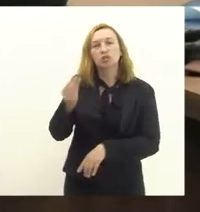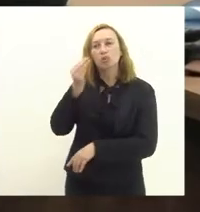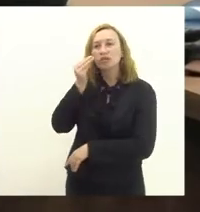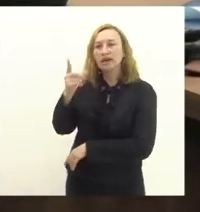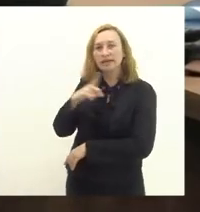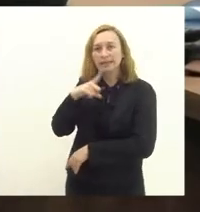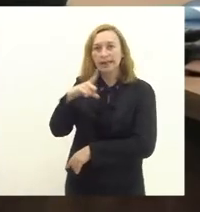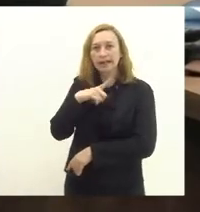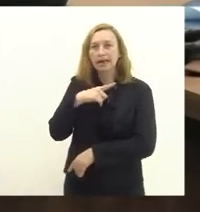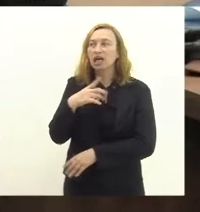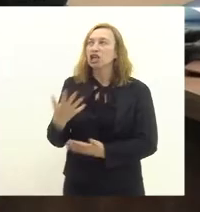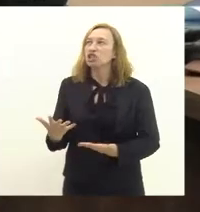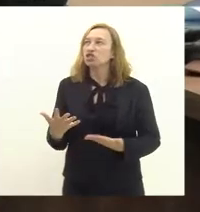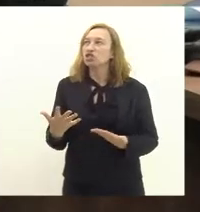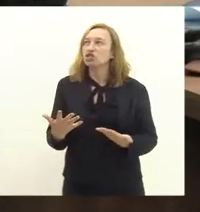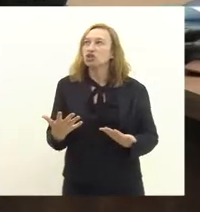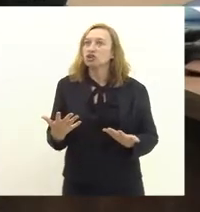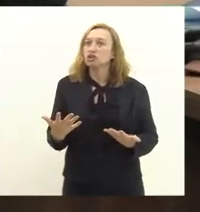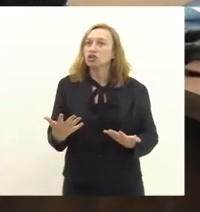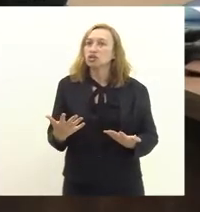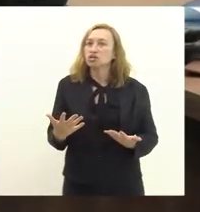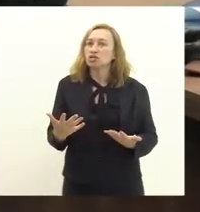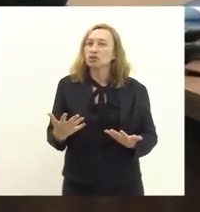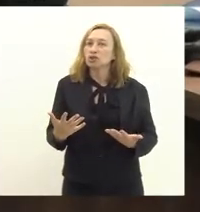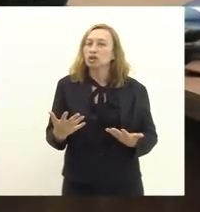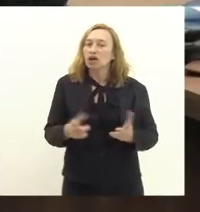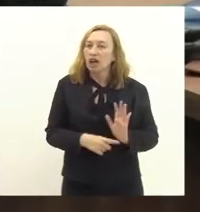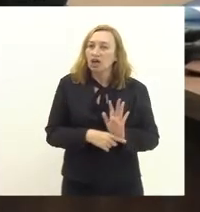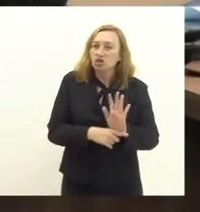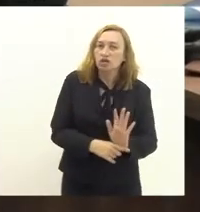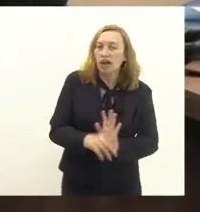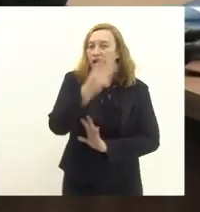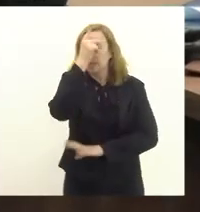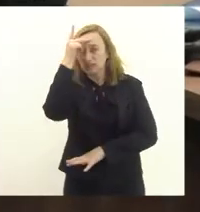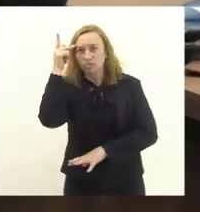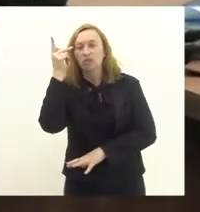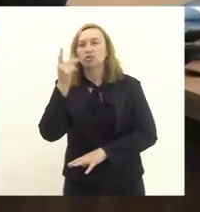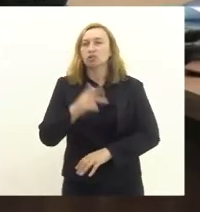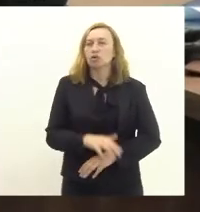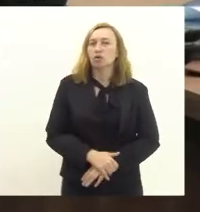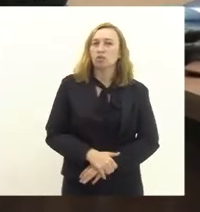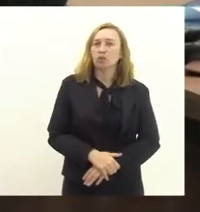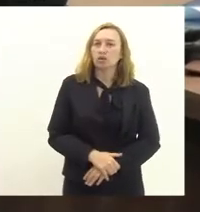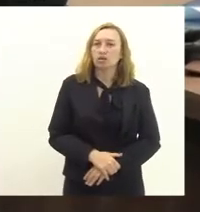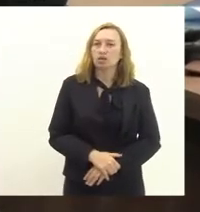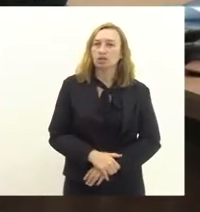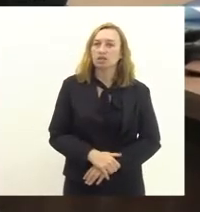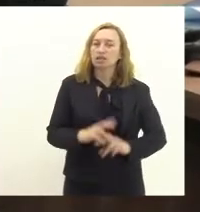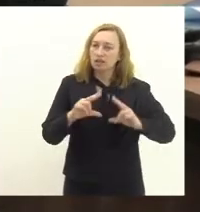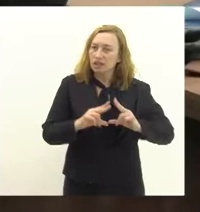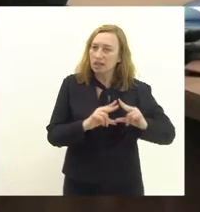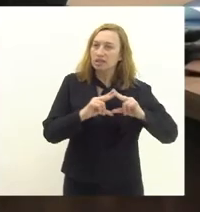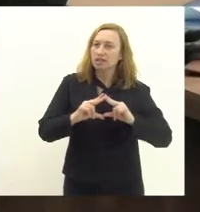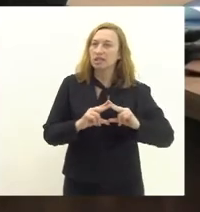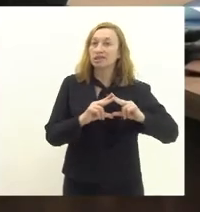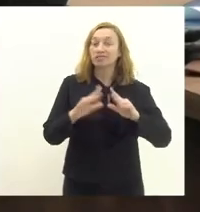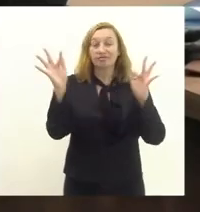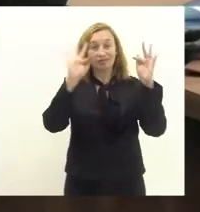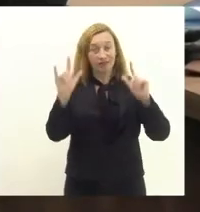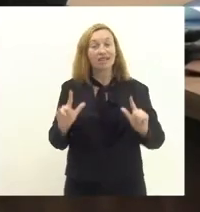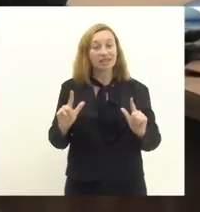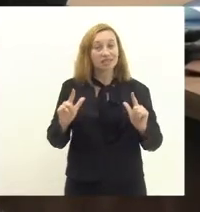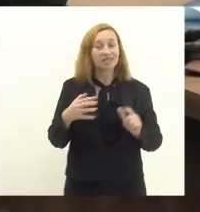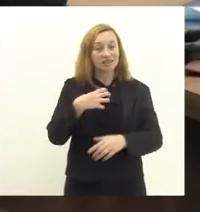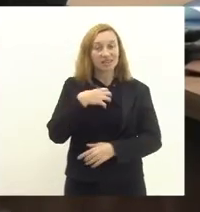oportunidade de oportunizar essas pessoas da reciclagem, a gente fica muito feliz com